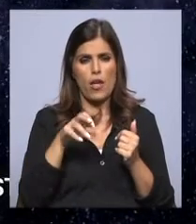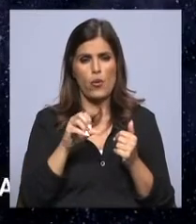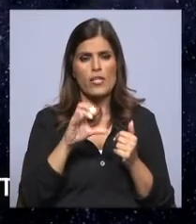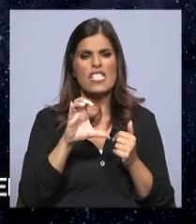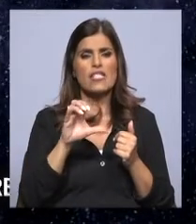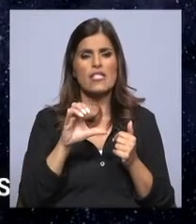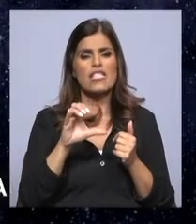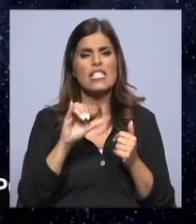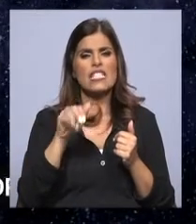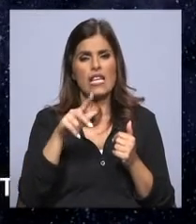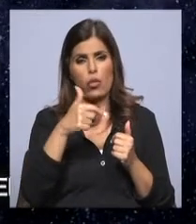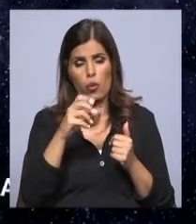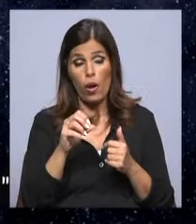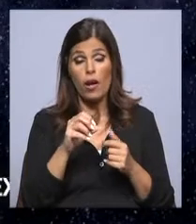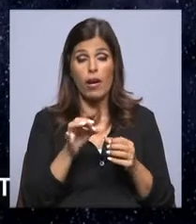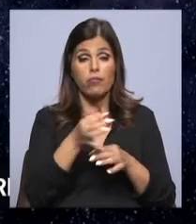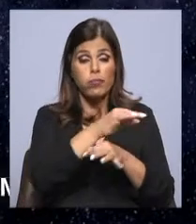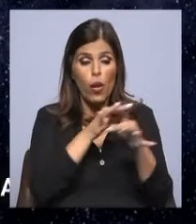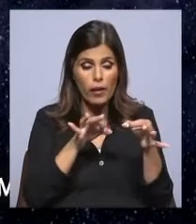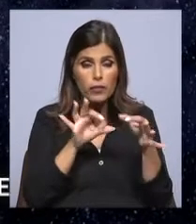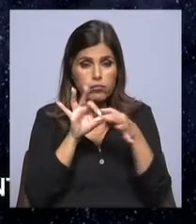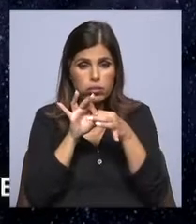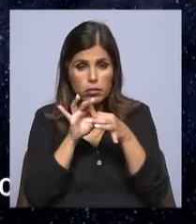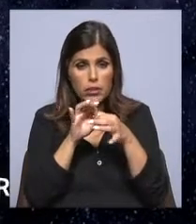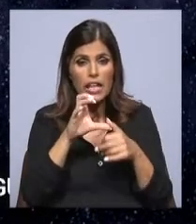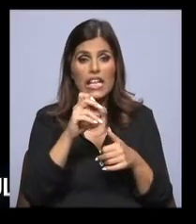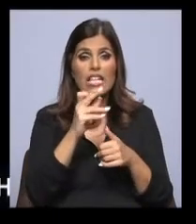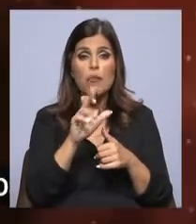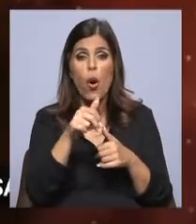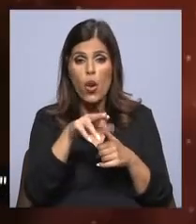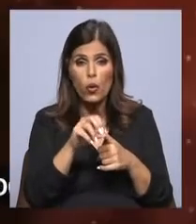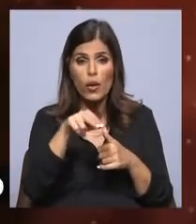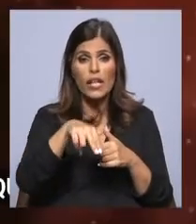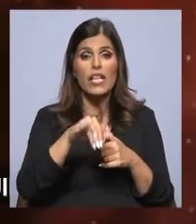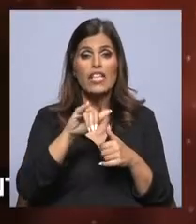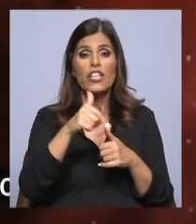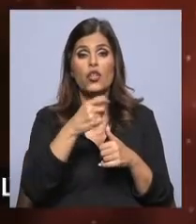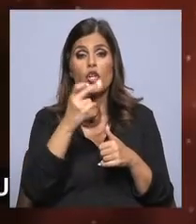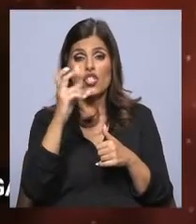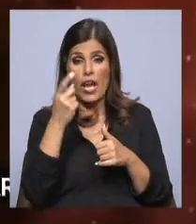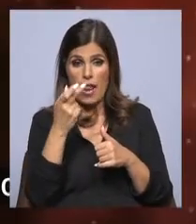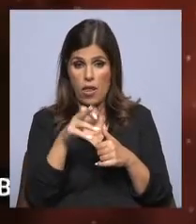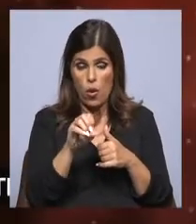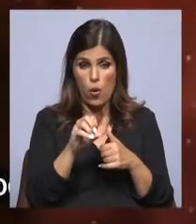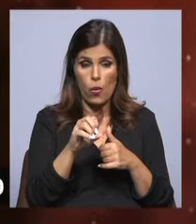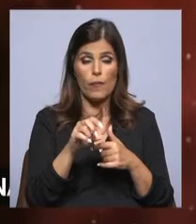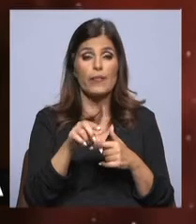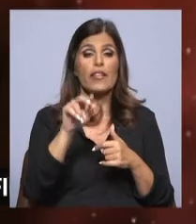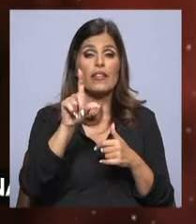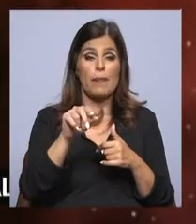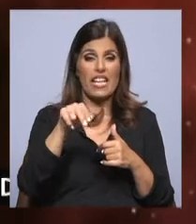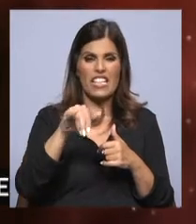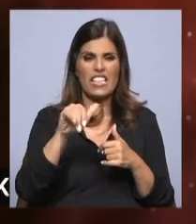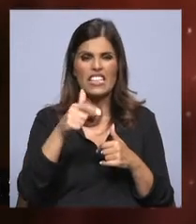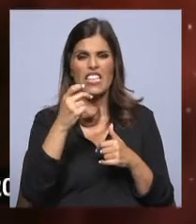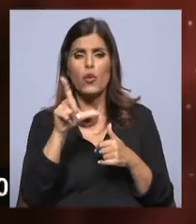moléculas mais ou menos complexas que ligam átomos de carbono, de nitrogênio e de hidrogênio, e também nitrílios.